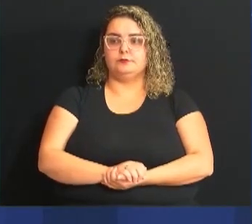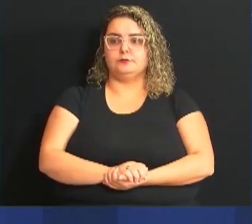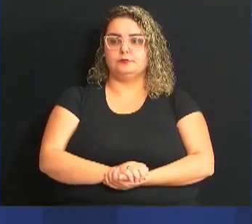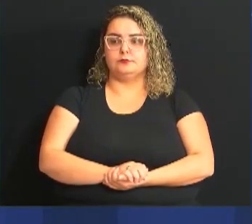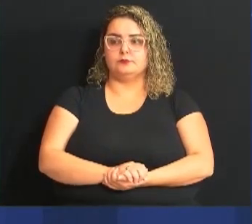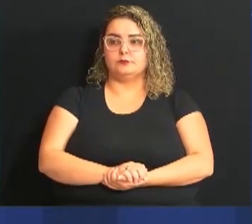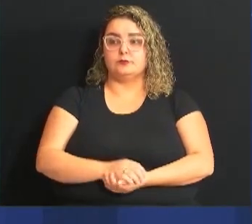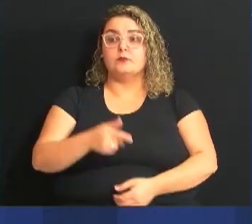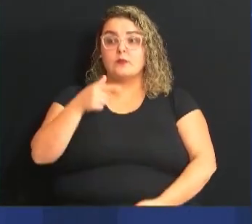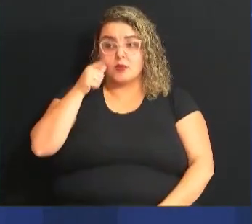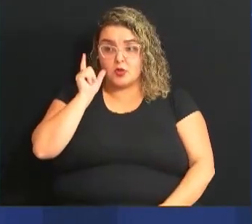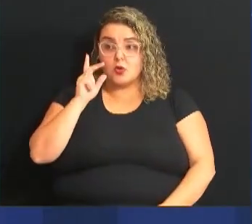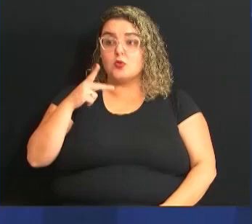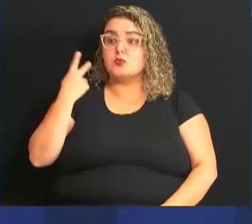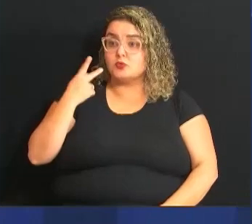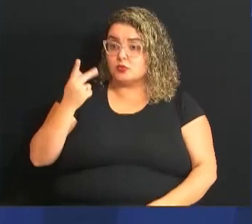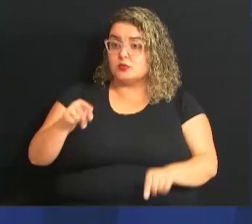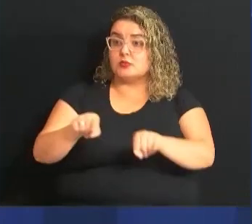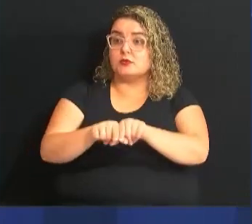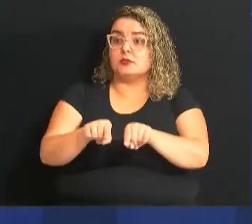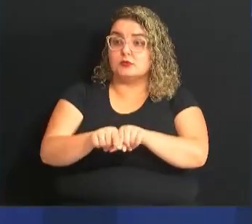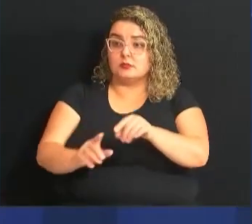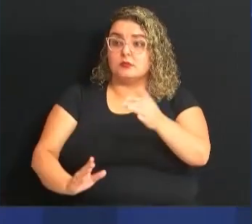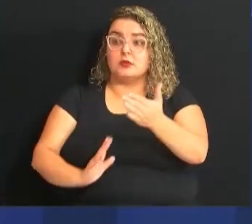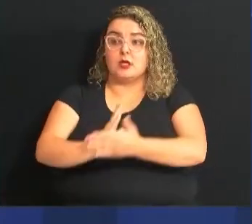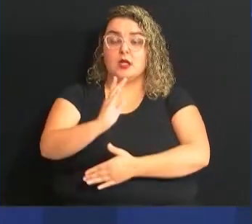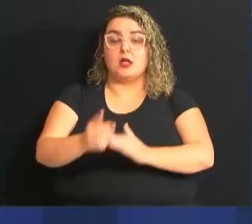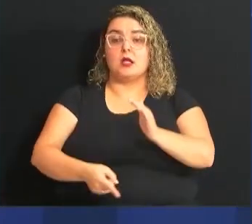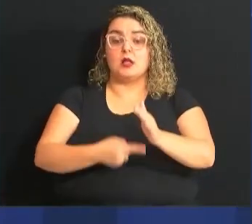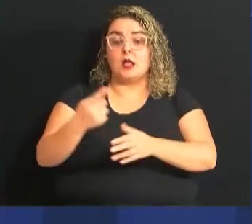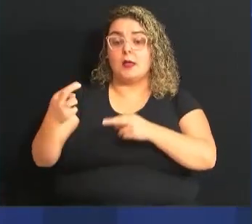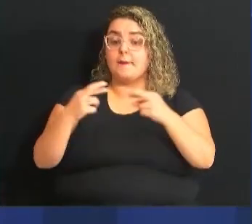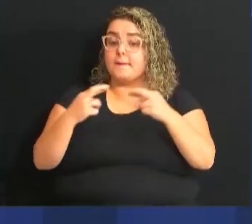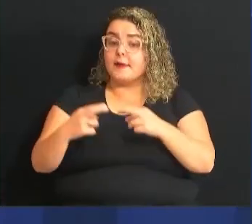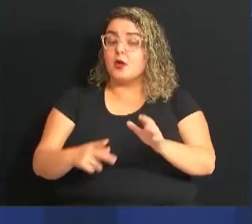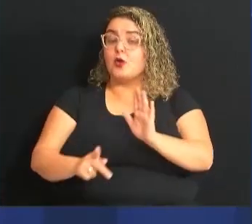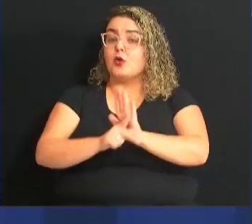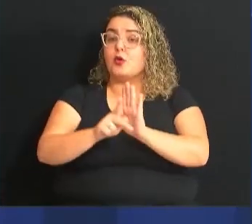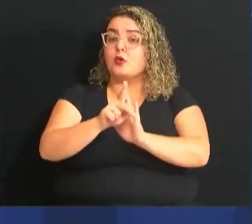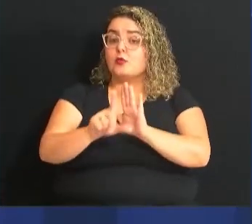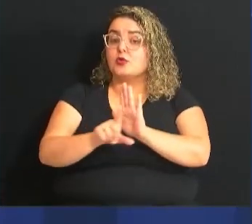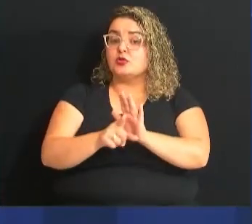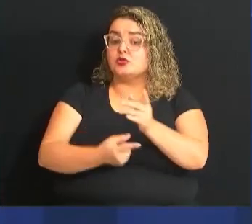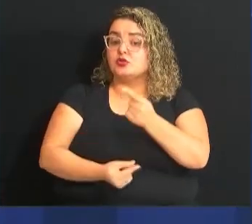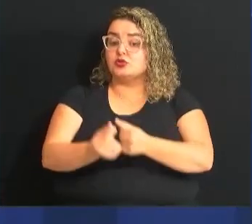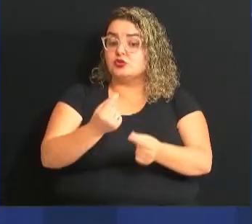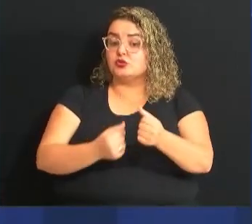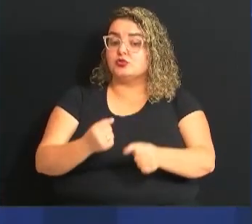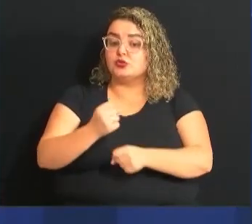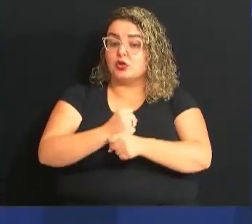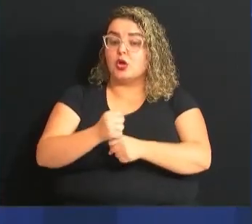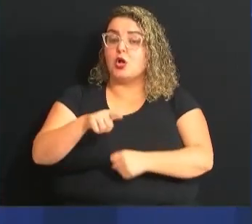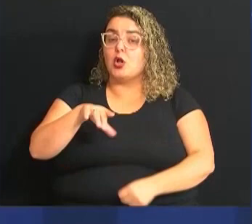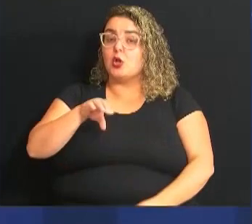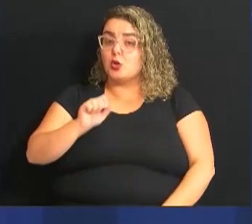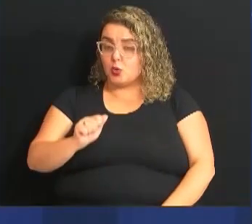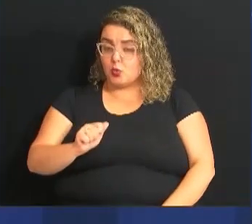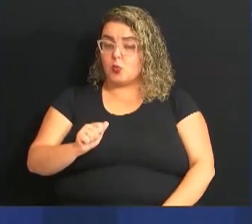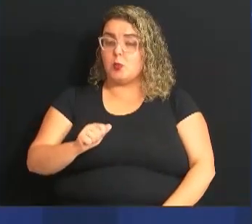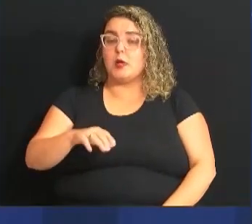E ontem os vereadores também aprovaram em primeira análise o projeto de lei orçamentária anual, a LOA, do município